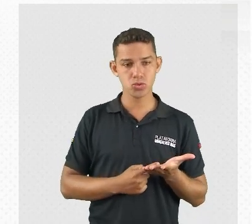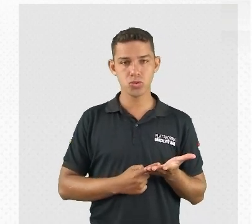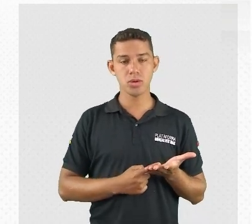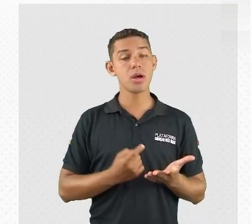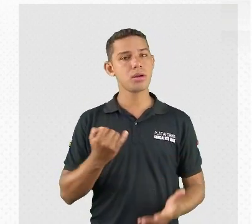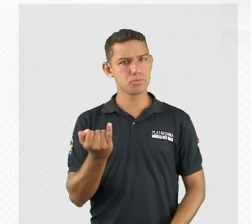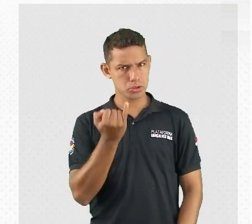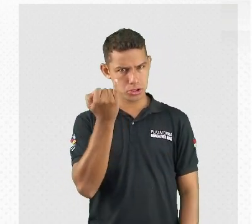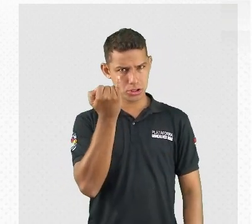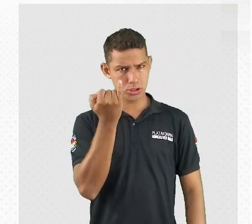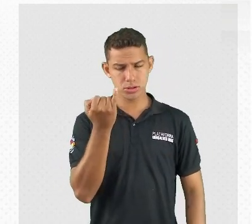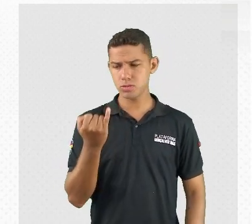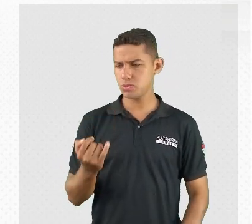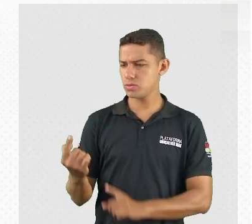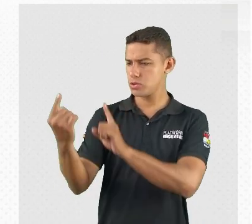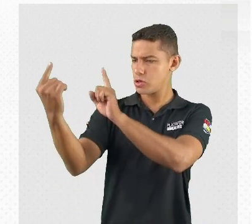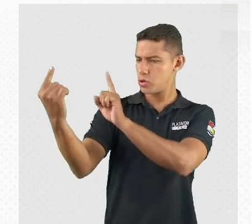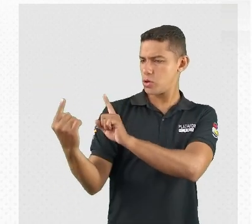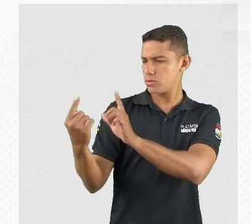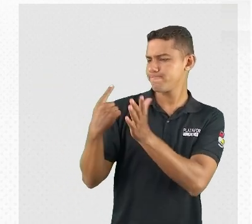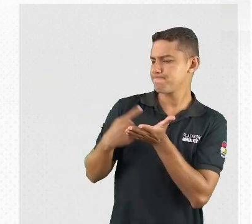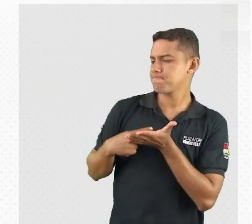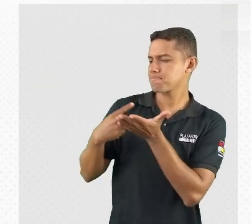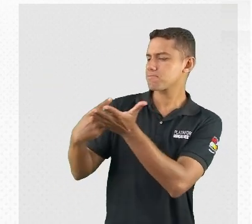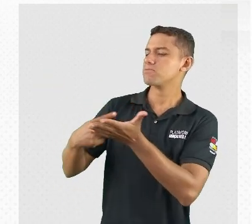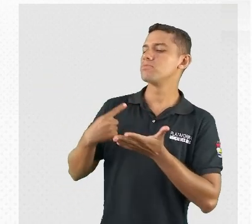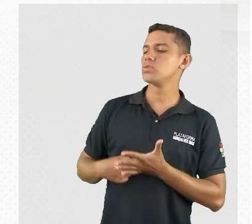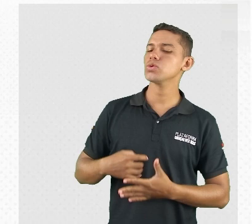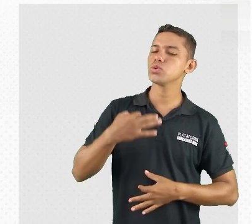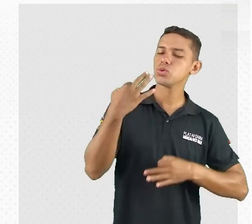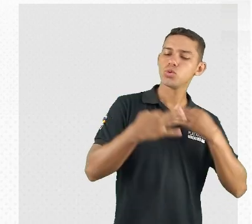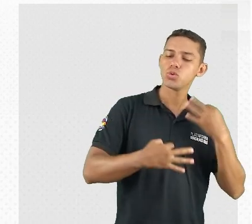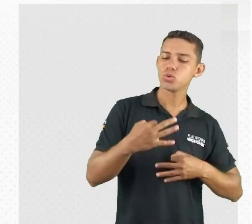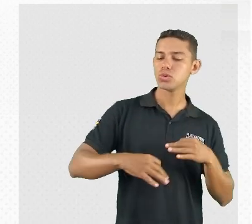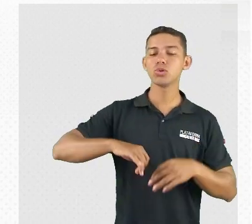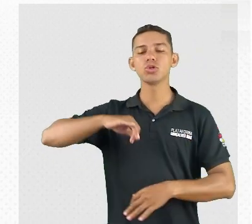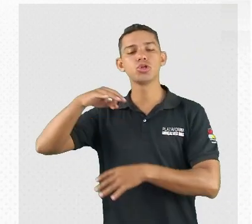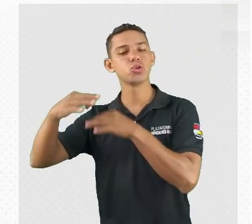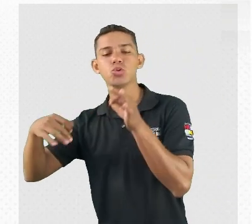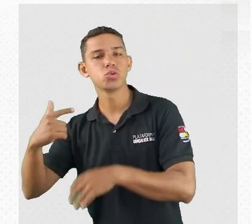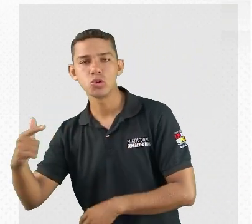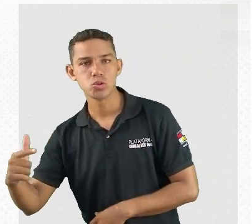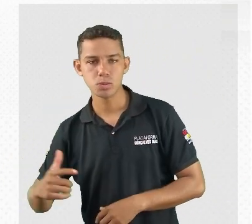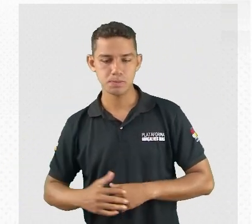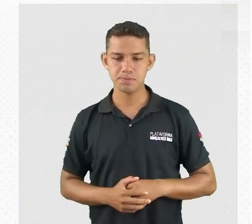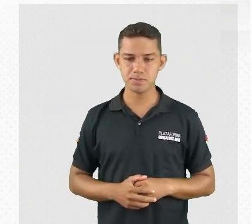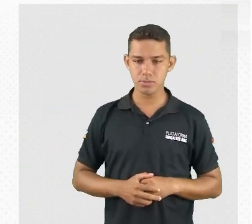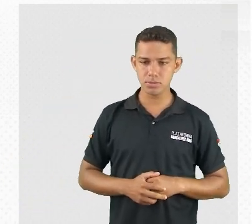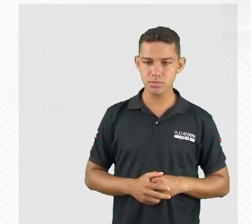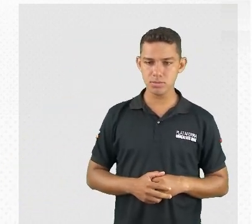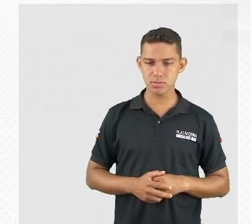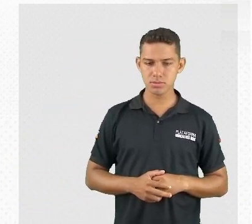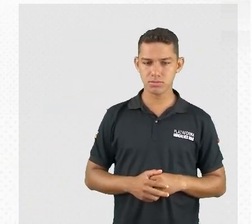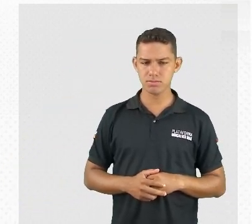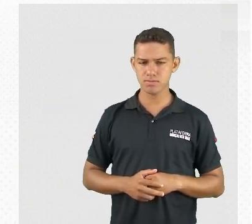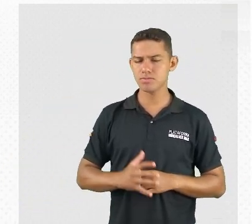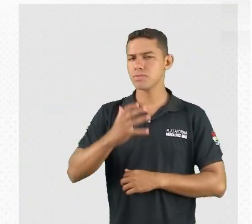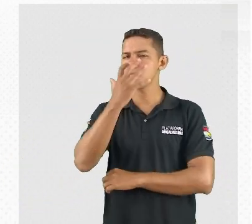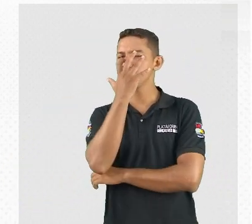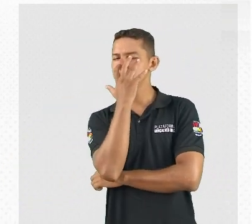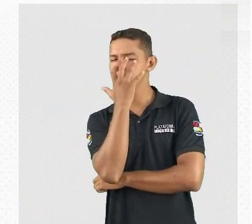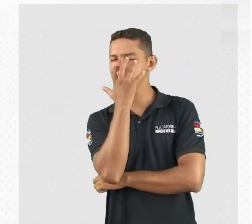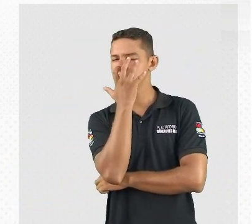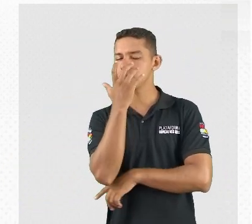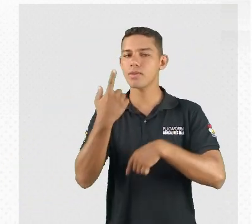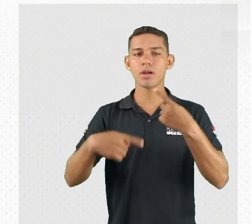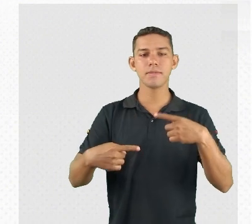muito importante, entrar em acordo sobre o justo e o injusto. Quando a gente está observando a política